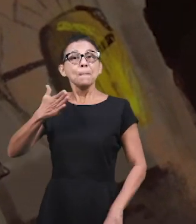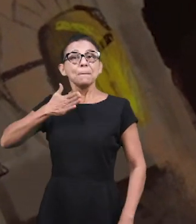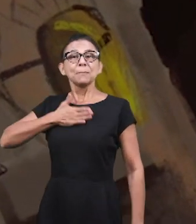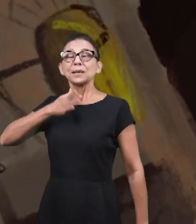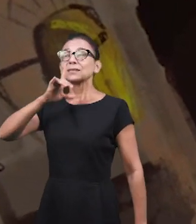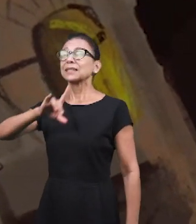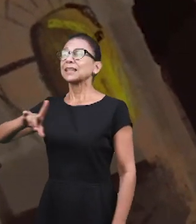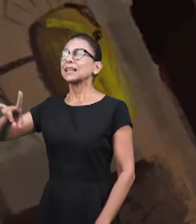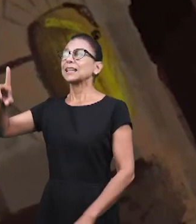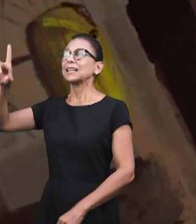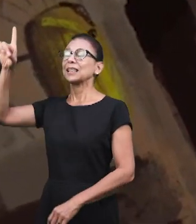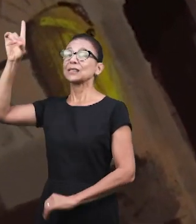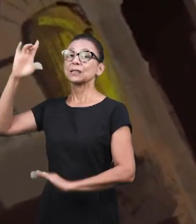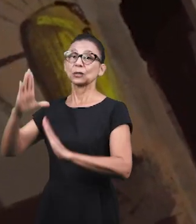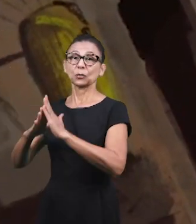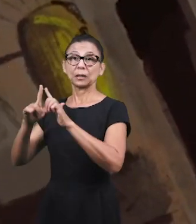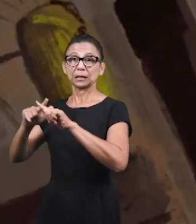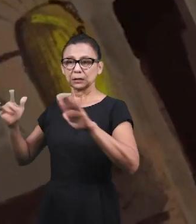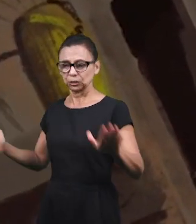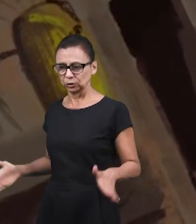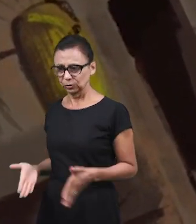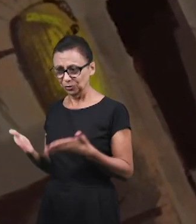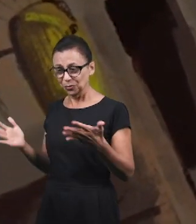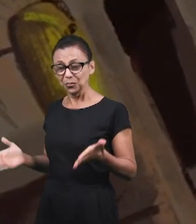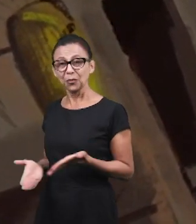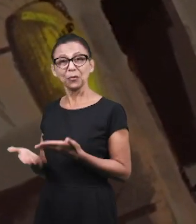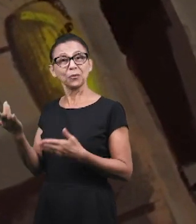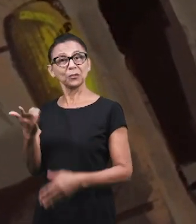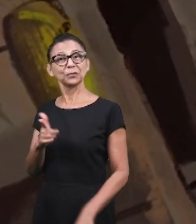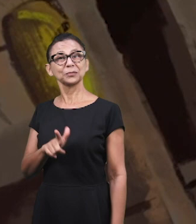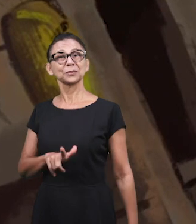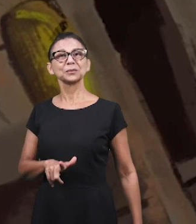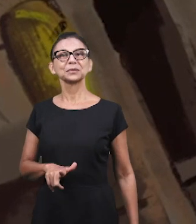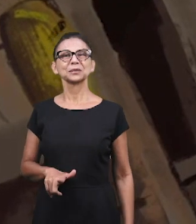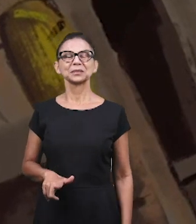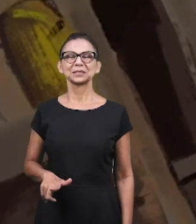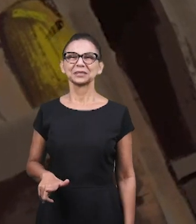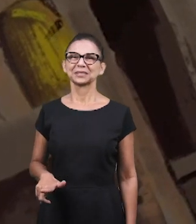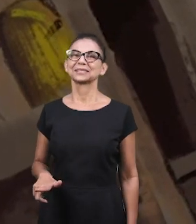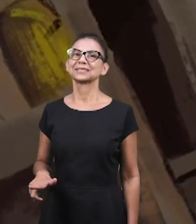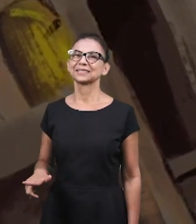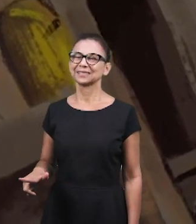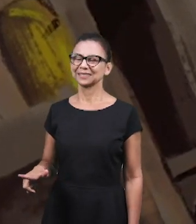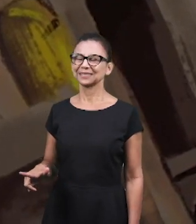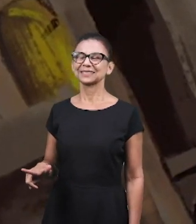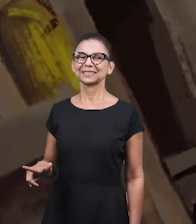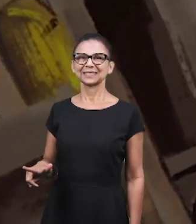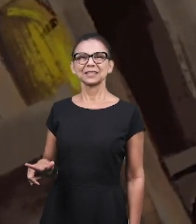De novo.